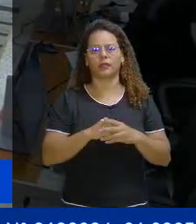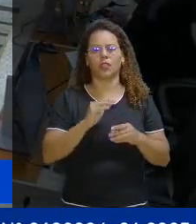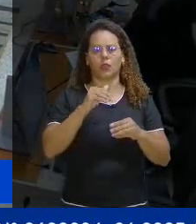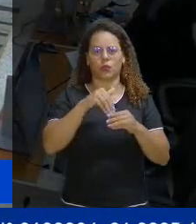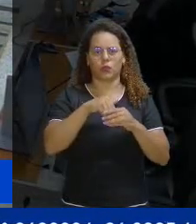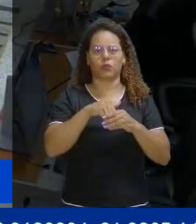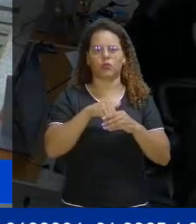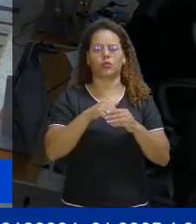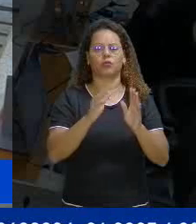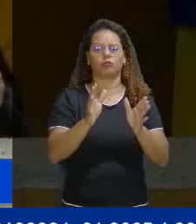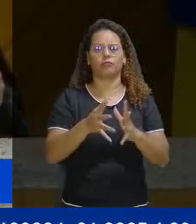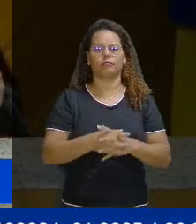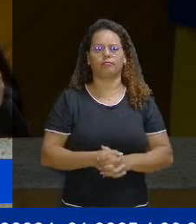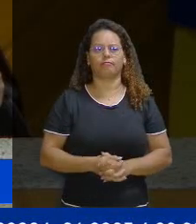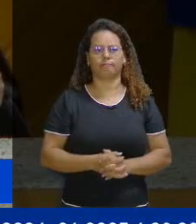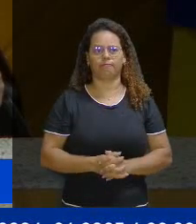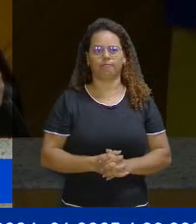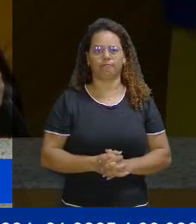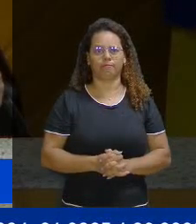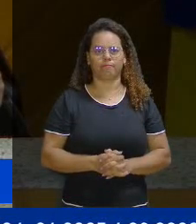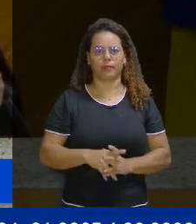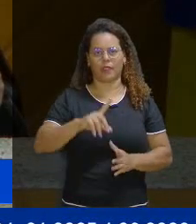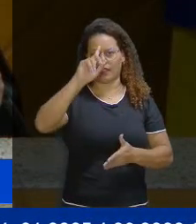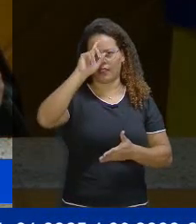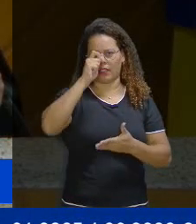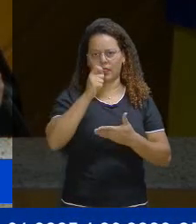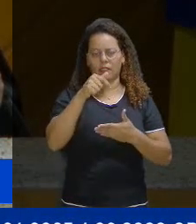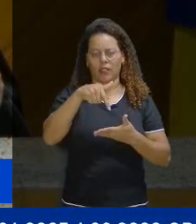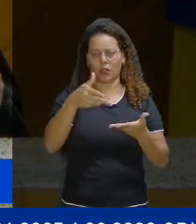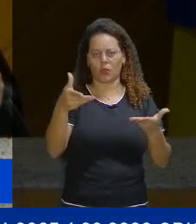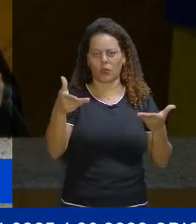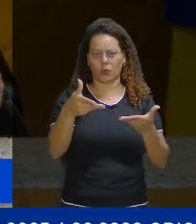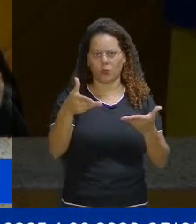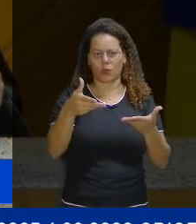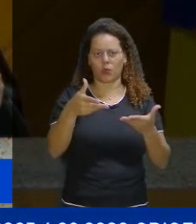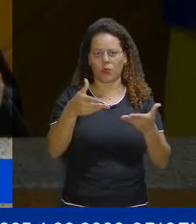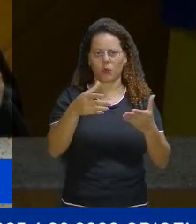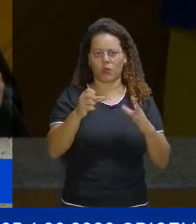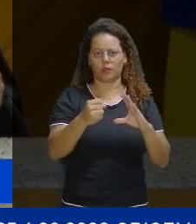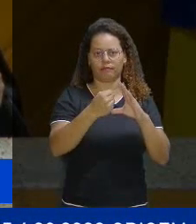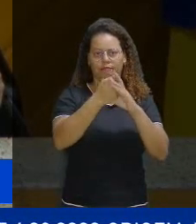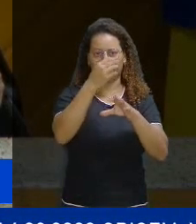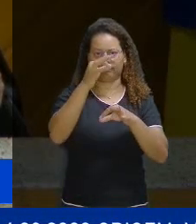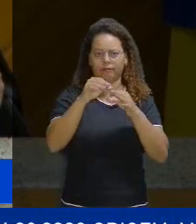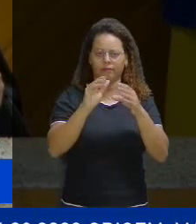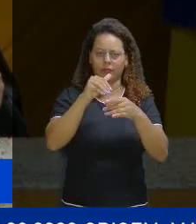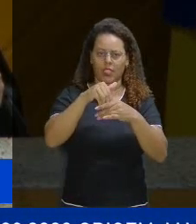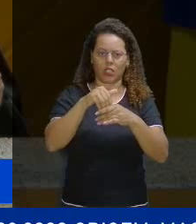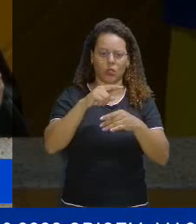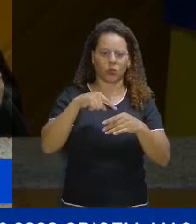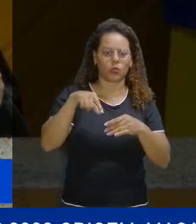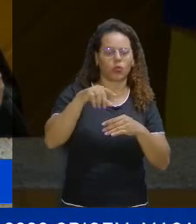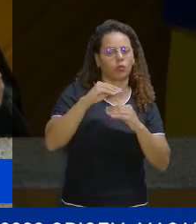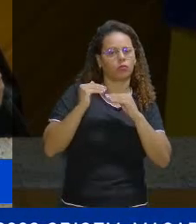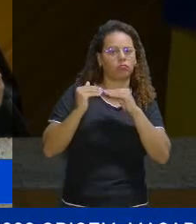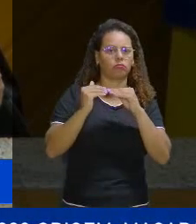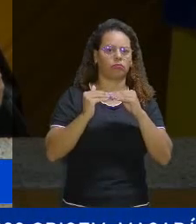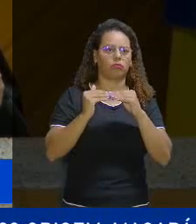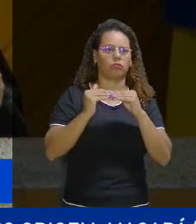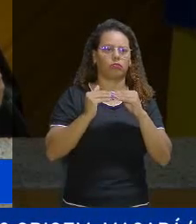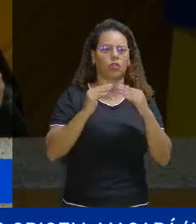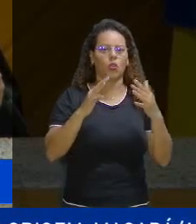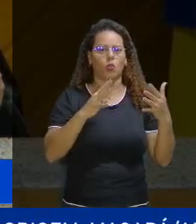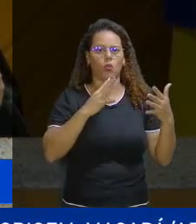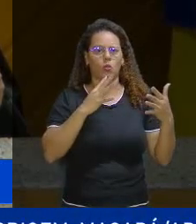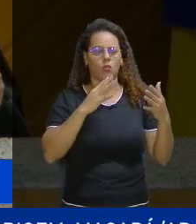Eu também, excelência. Acompanho. Decisão: Tribunal Regional Eleitoral do Amapá, por unanimidade,